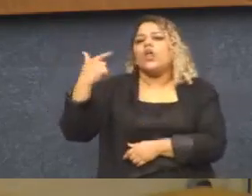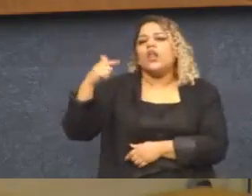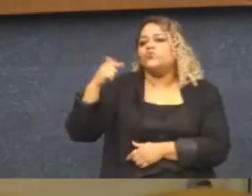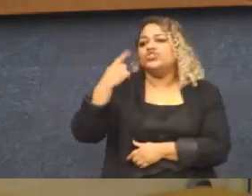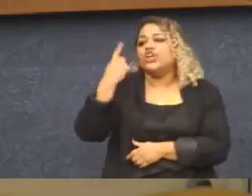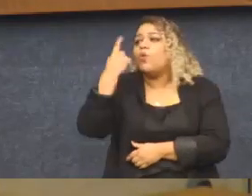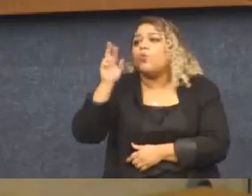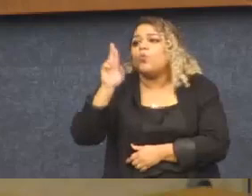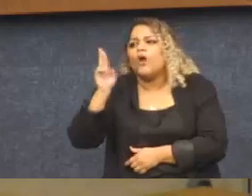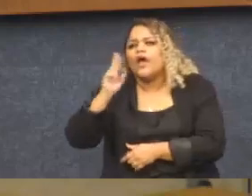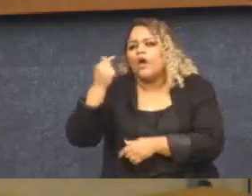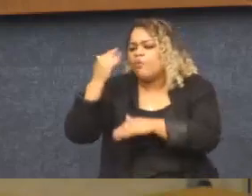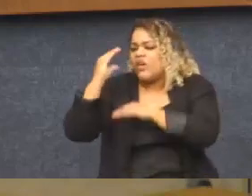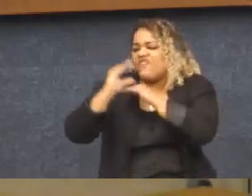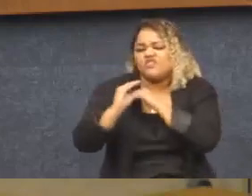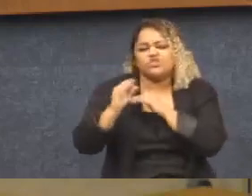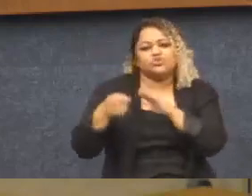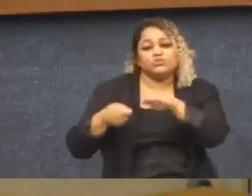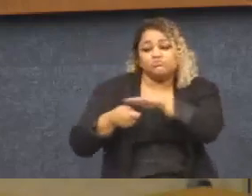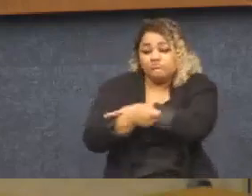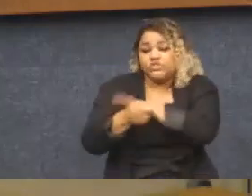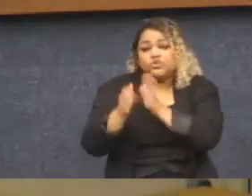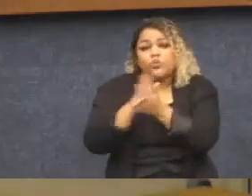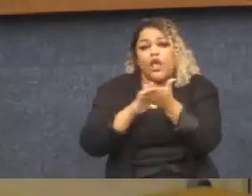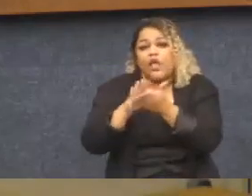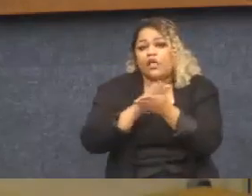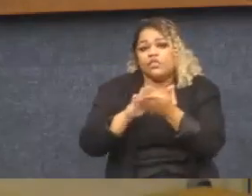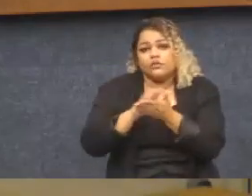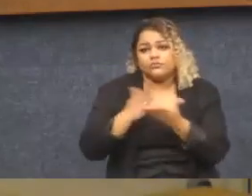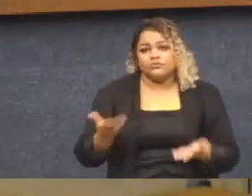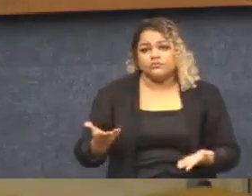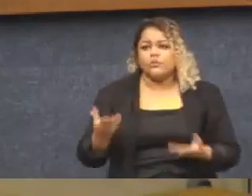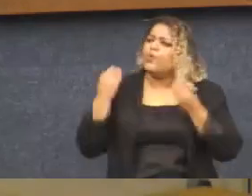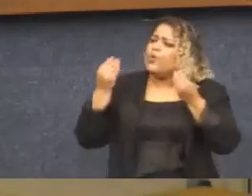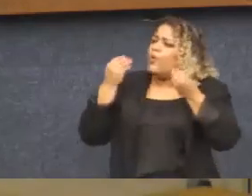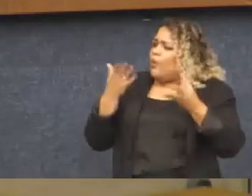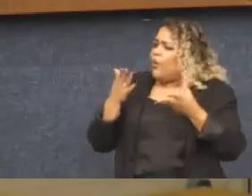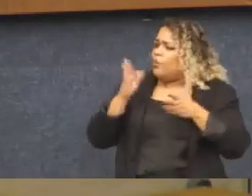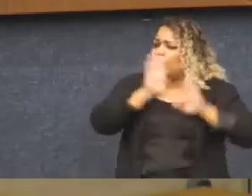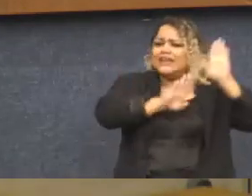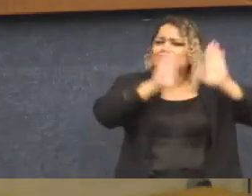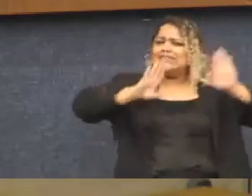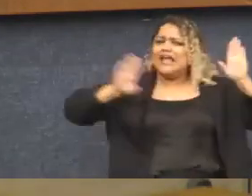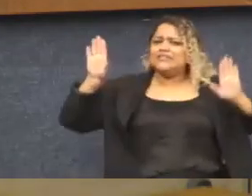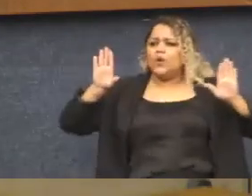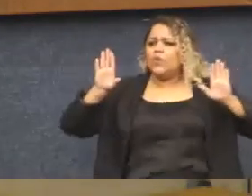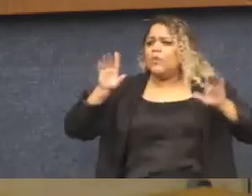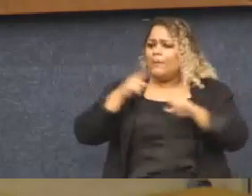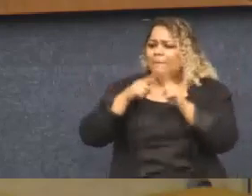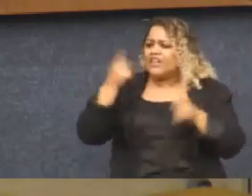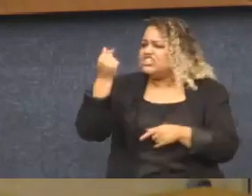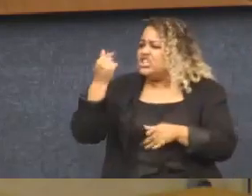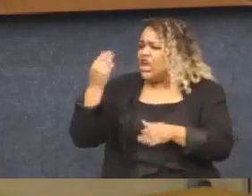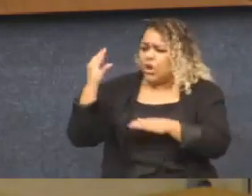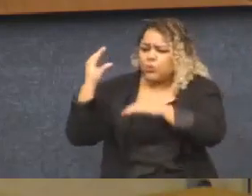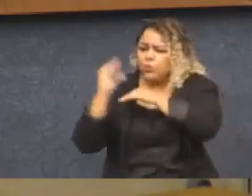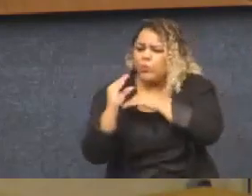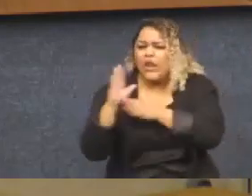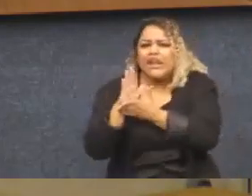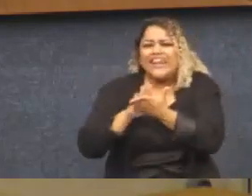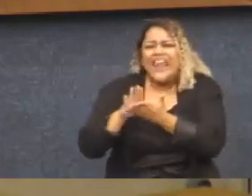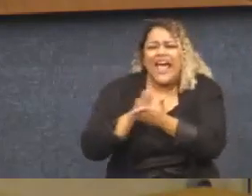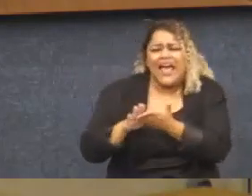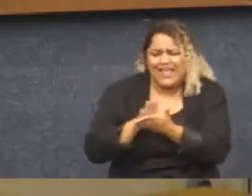de investimento para o anel rodoviário. Como você faz um processo de licitação e não coloca recursos